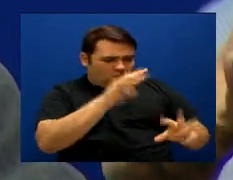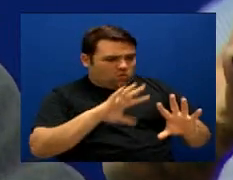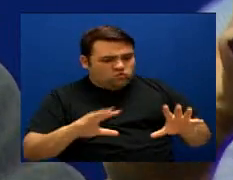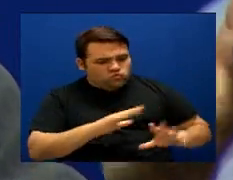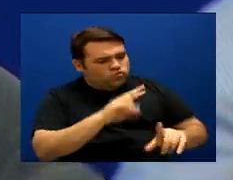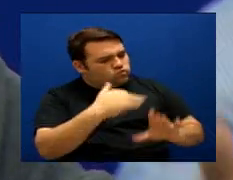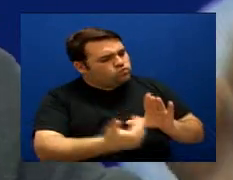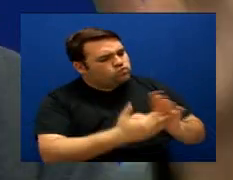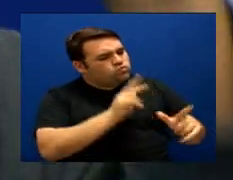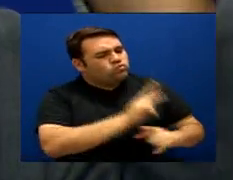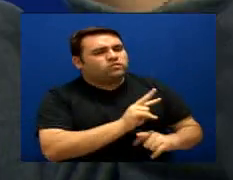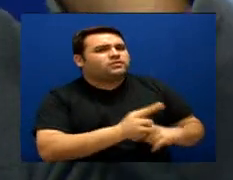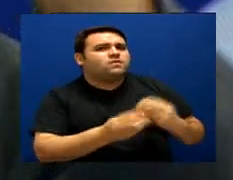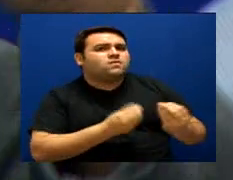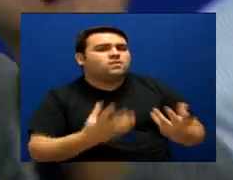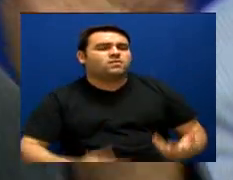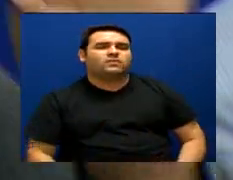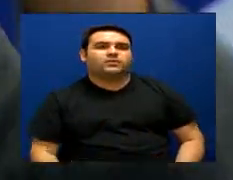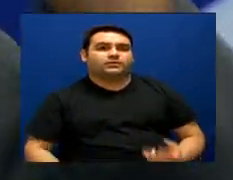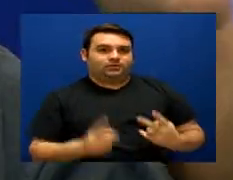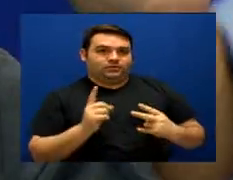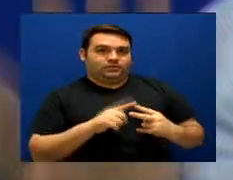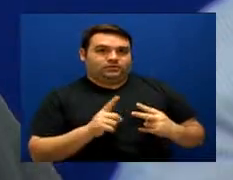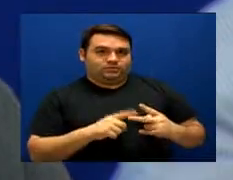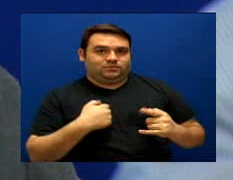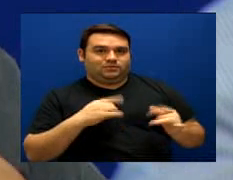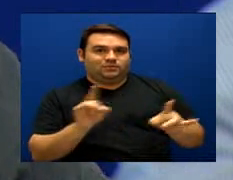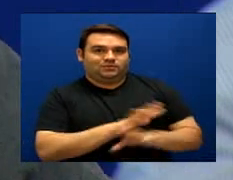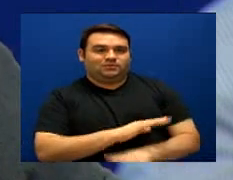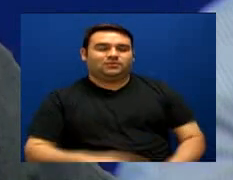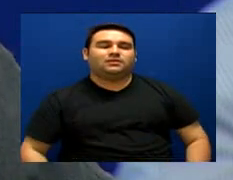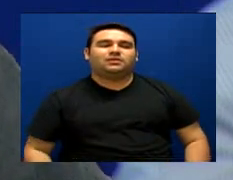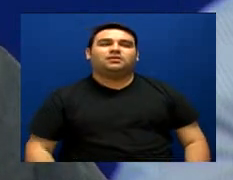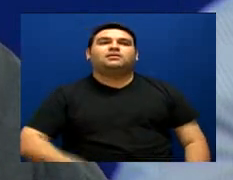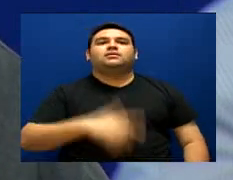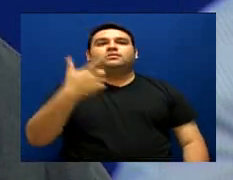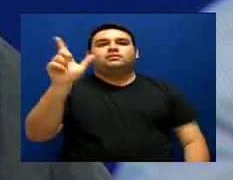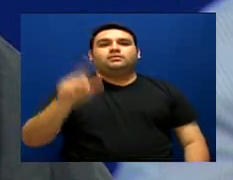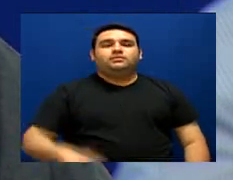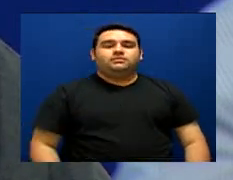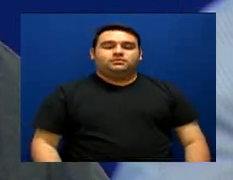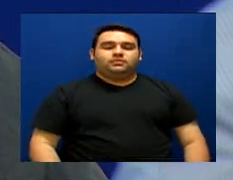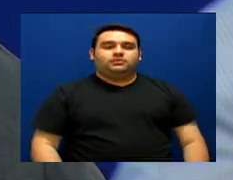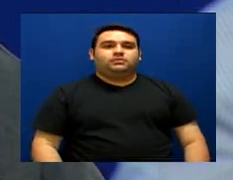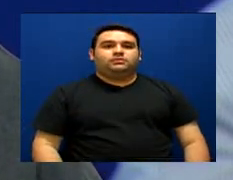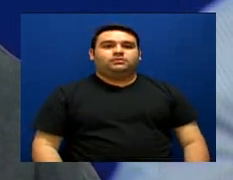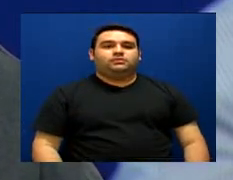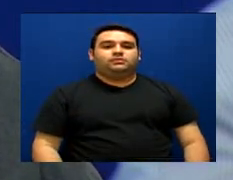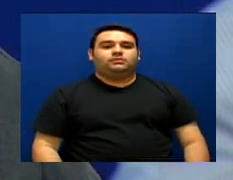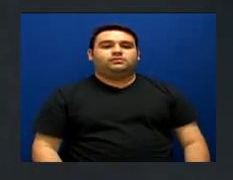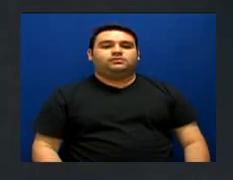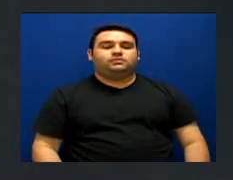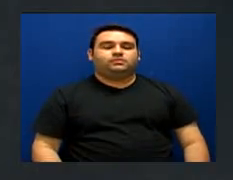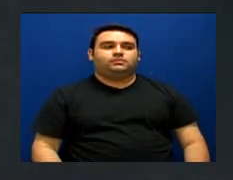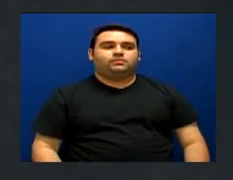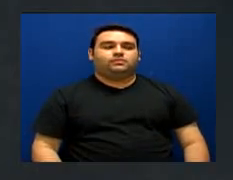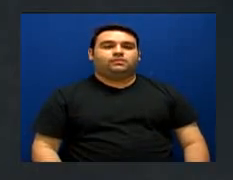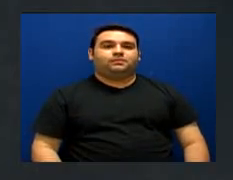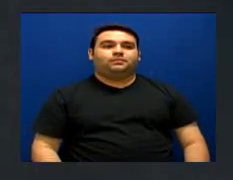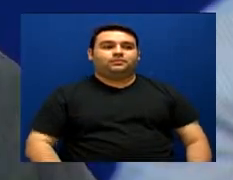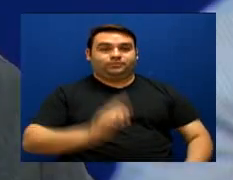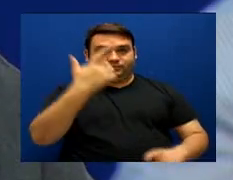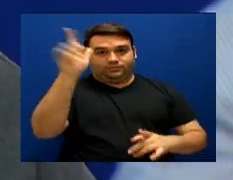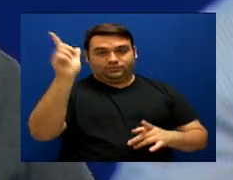desses cães comunitários? Mas duas perguntas eu já encerro. Não, fica à vontade. A outra é... São todas extremamente pertinentes. Tá.